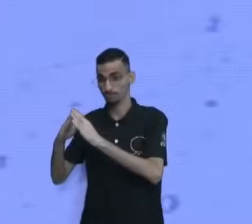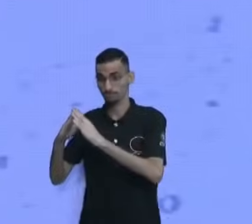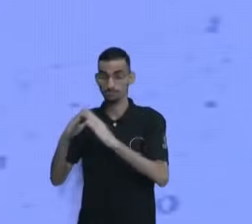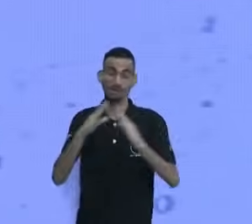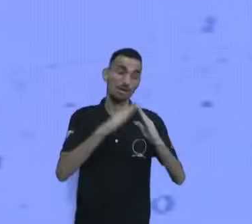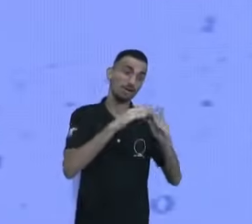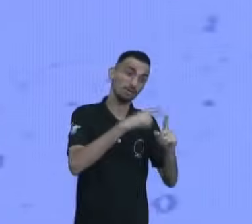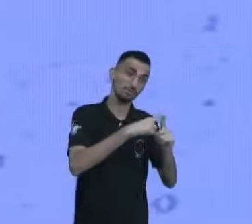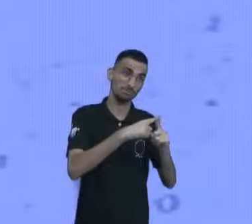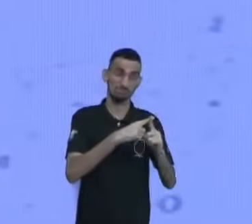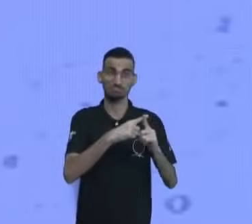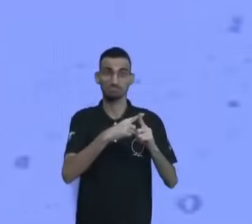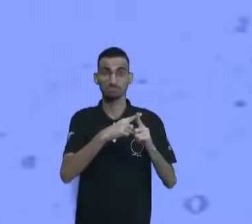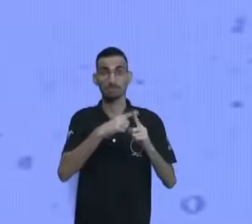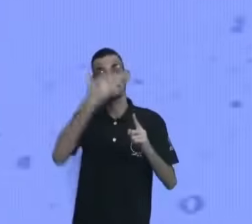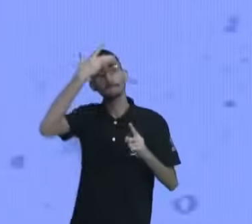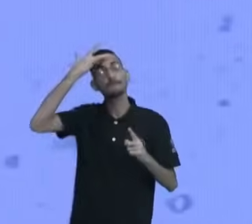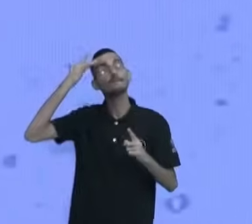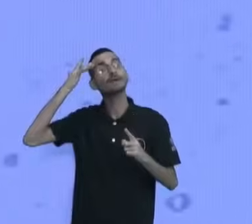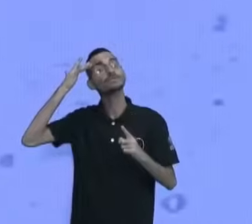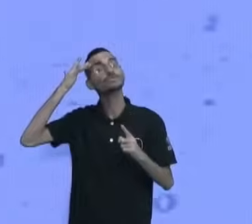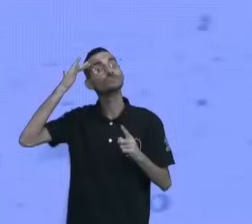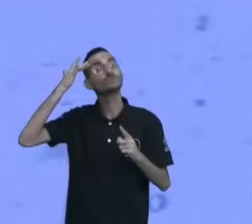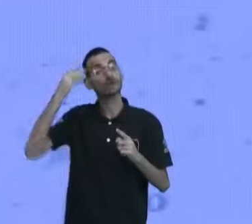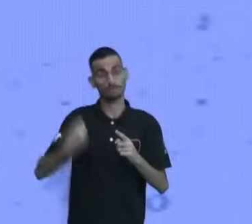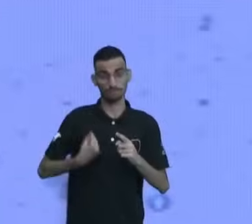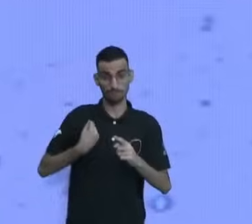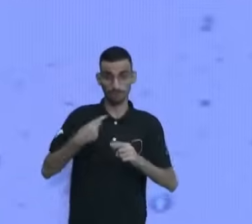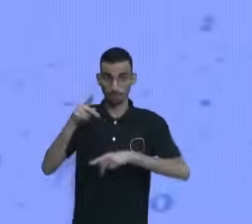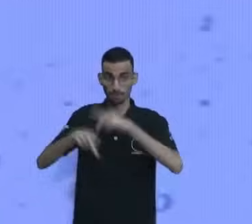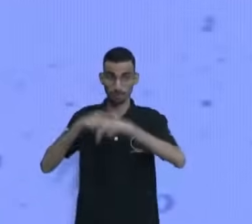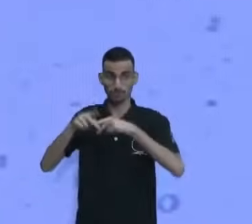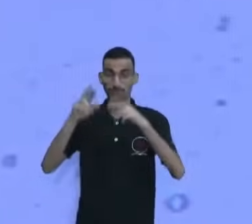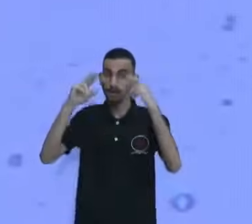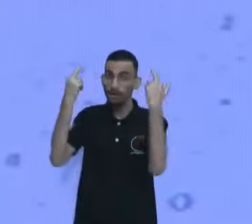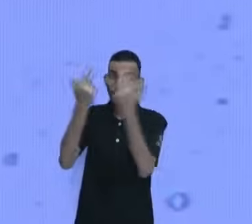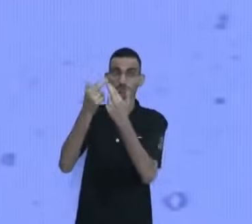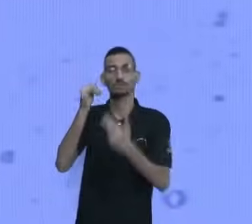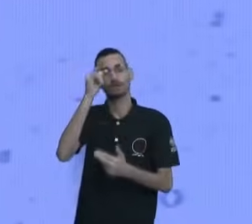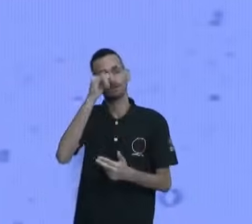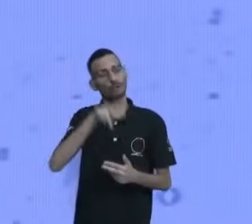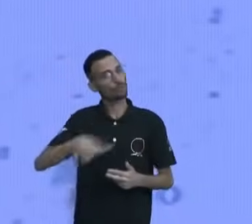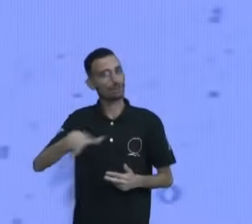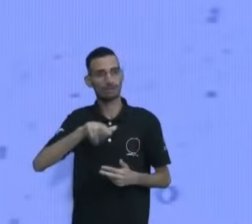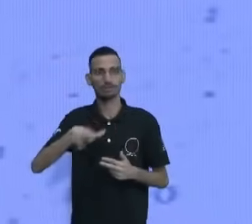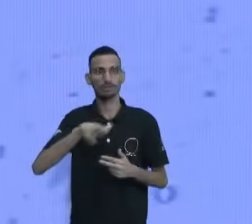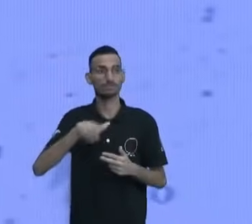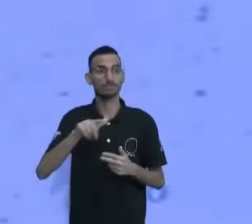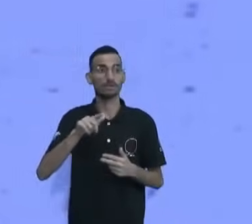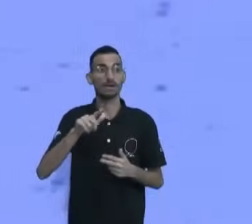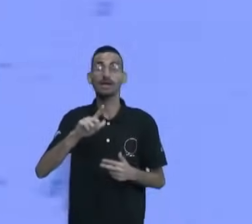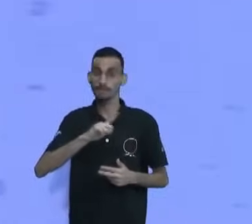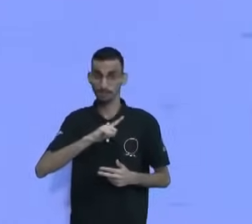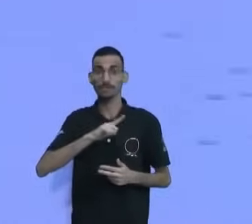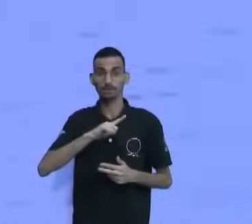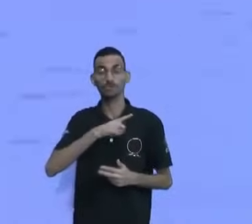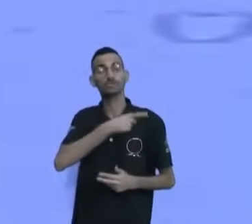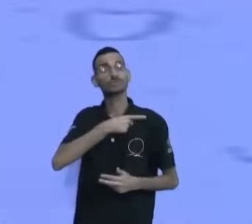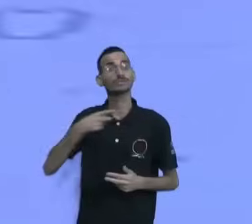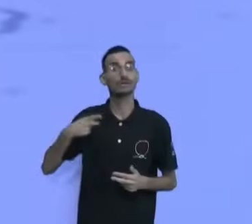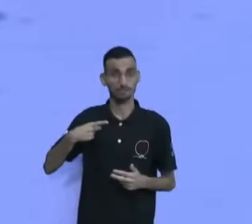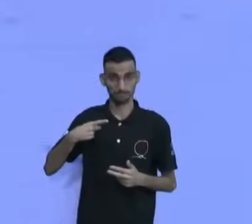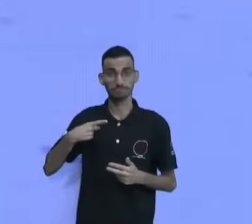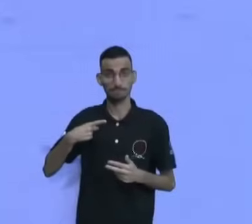não era apenas um povo reunido era um ministro ou alguém delegado autoridade